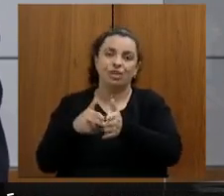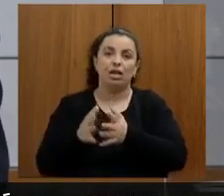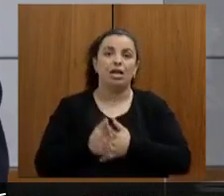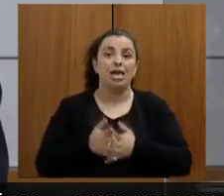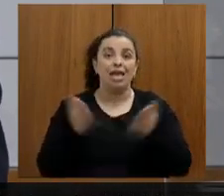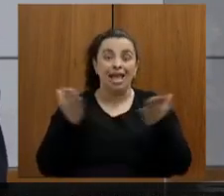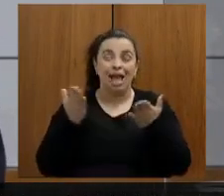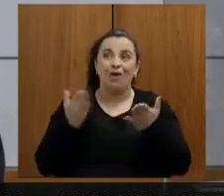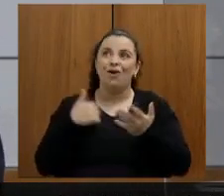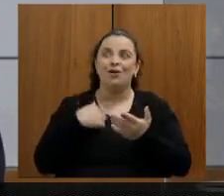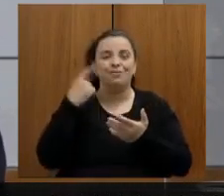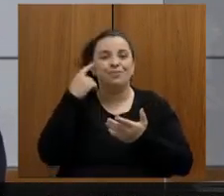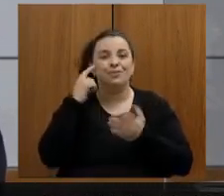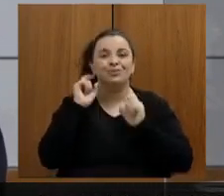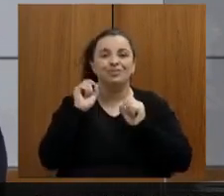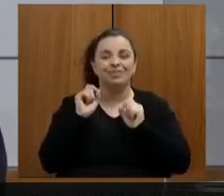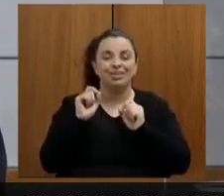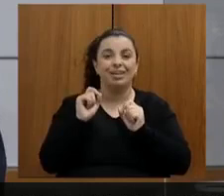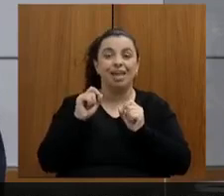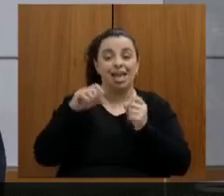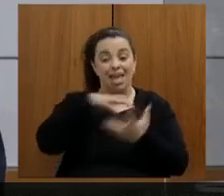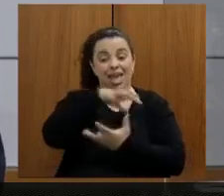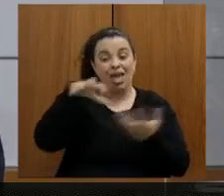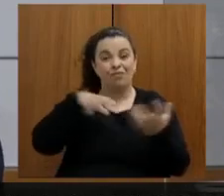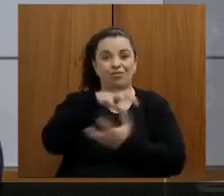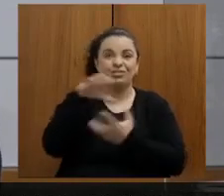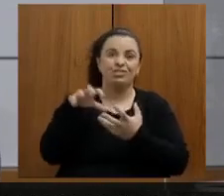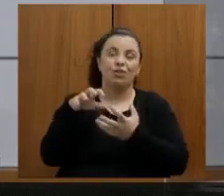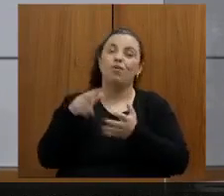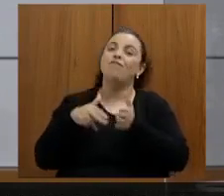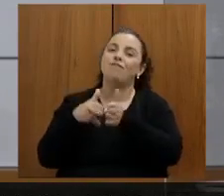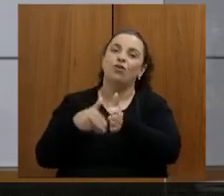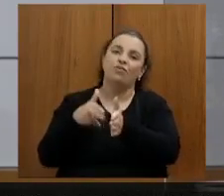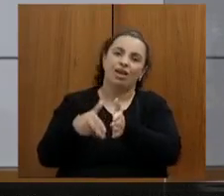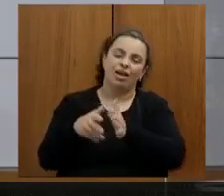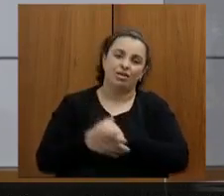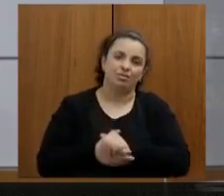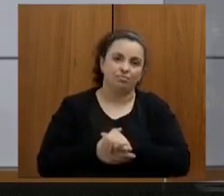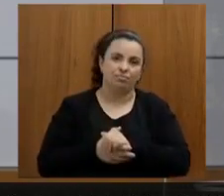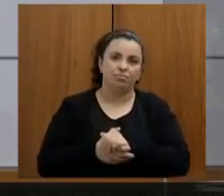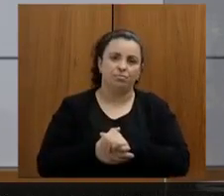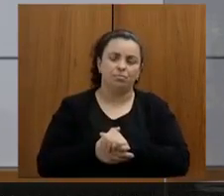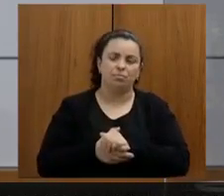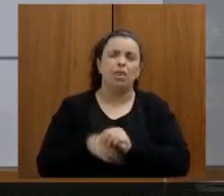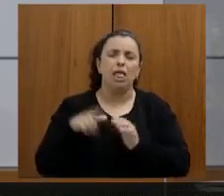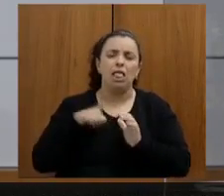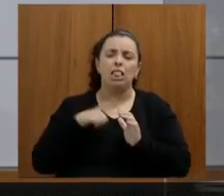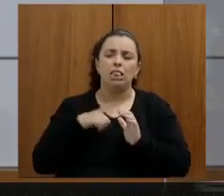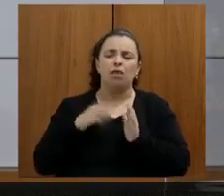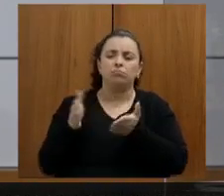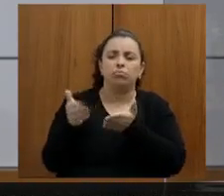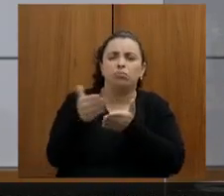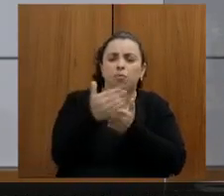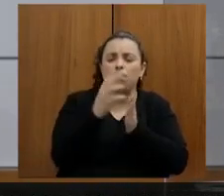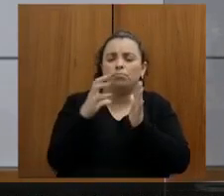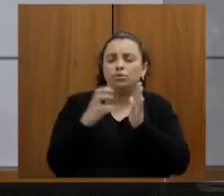revolução Ferroviária estou com os números aqui Comandante Minas Gerais